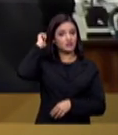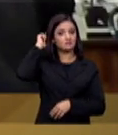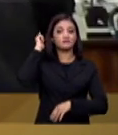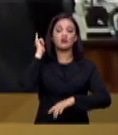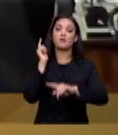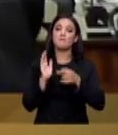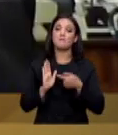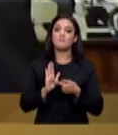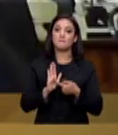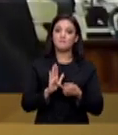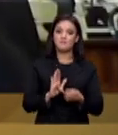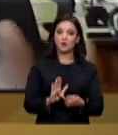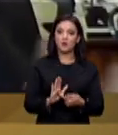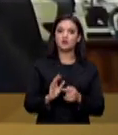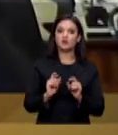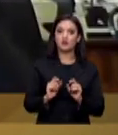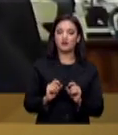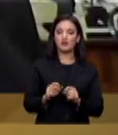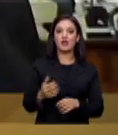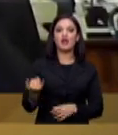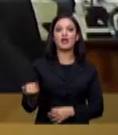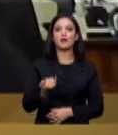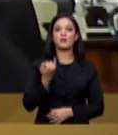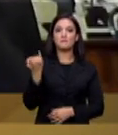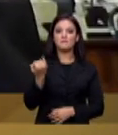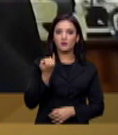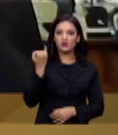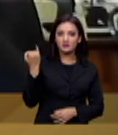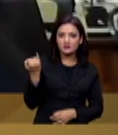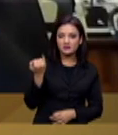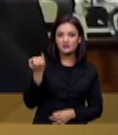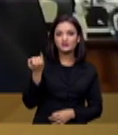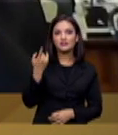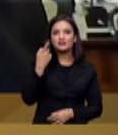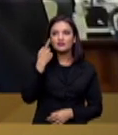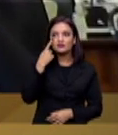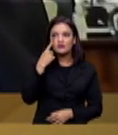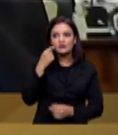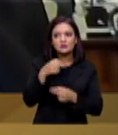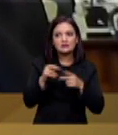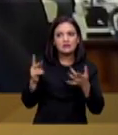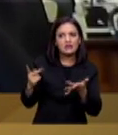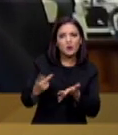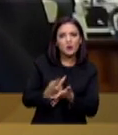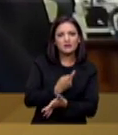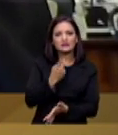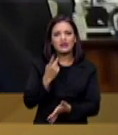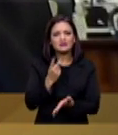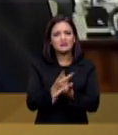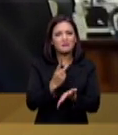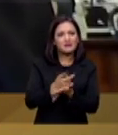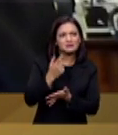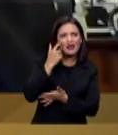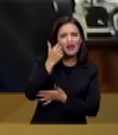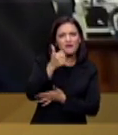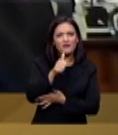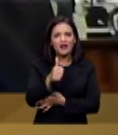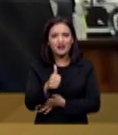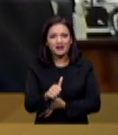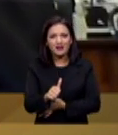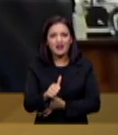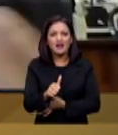importância dos fatos e prognósticos no âmbito do exame da questão